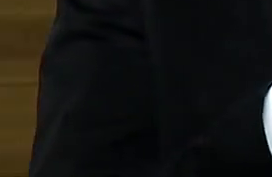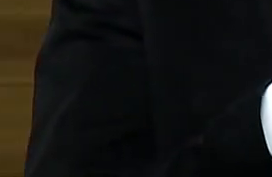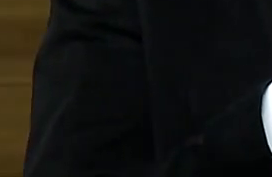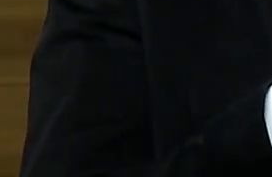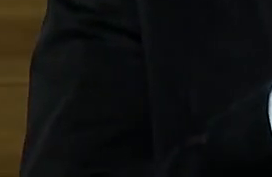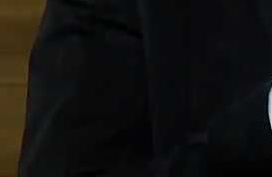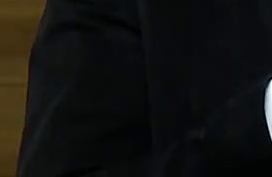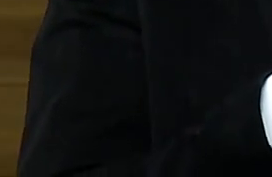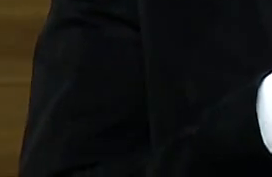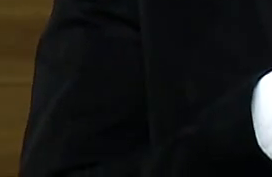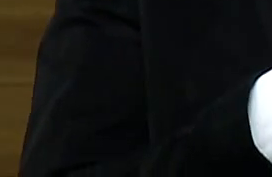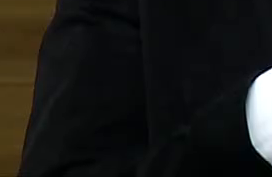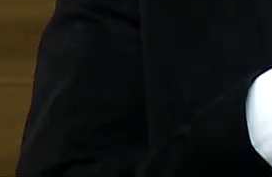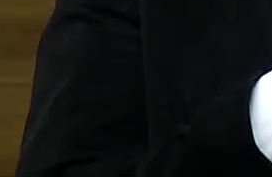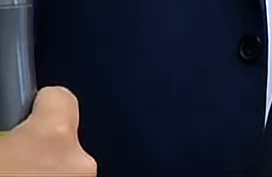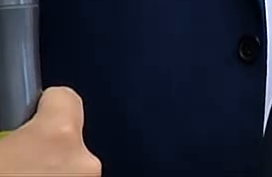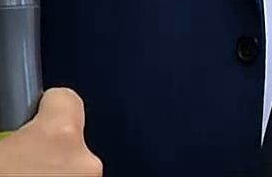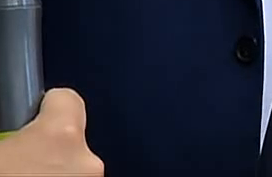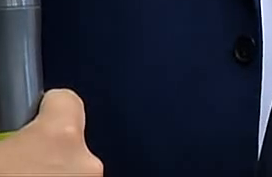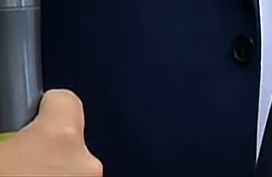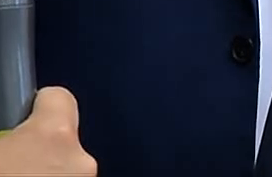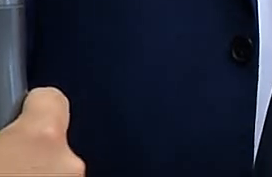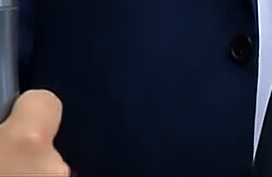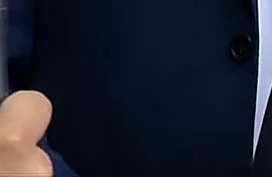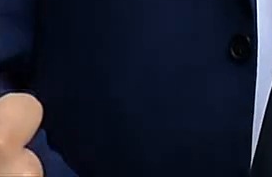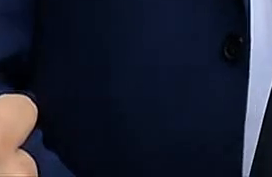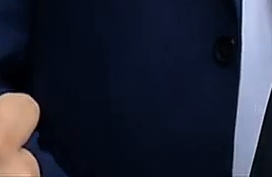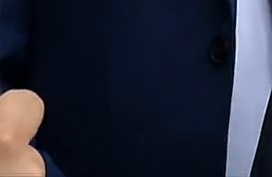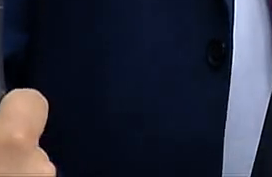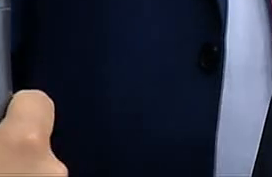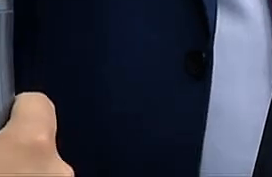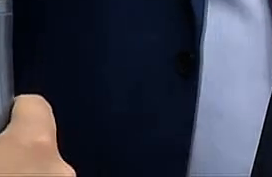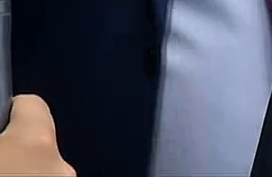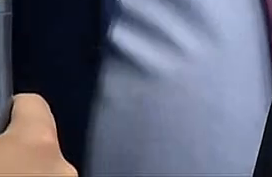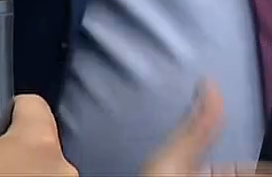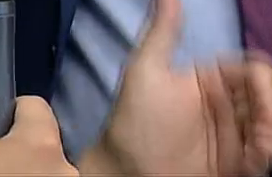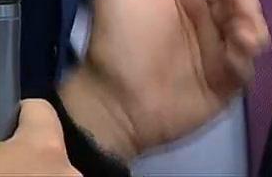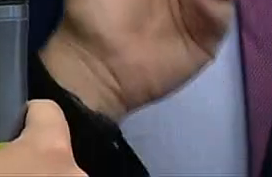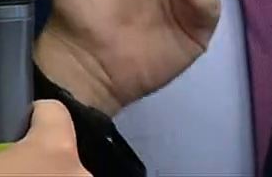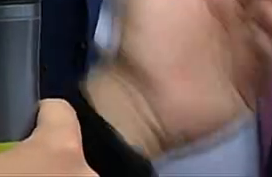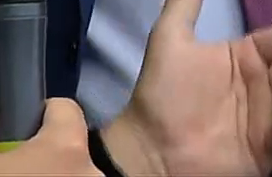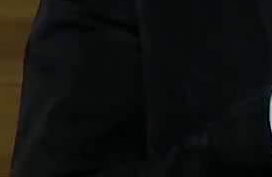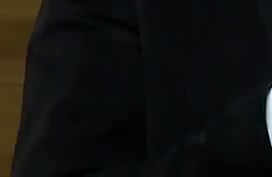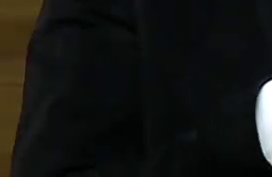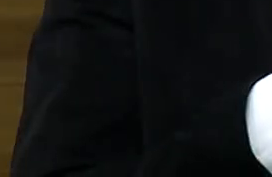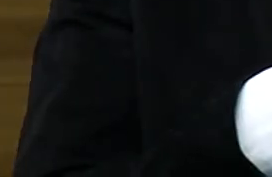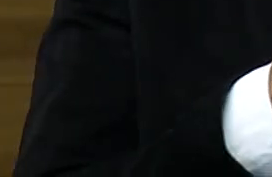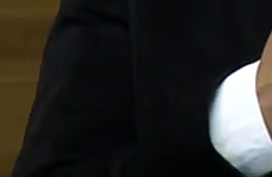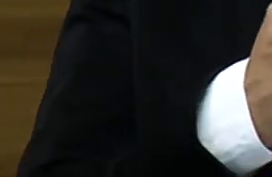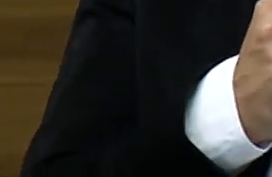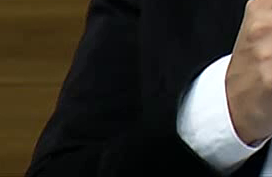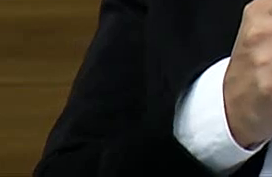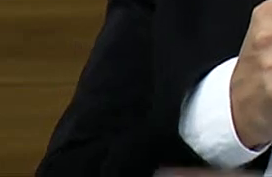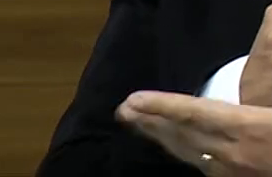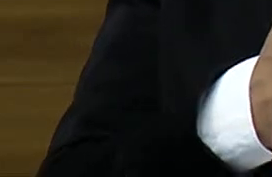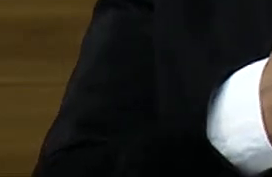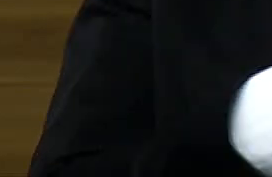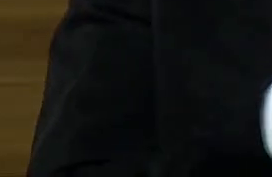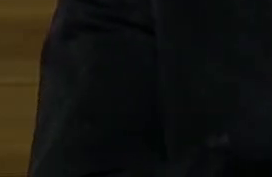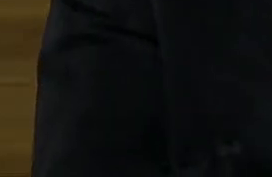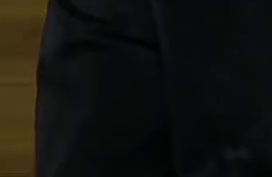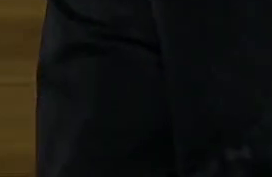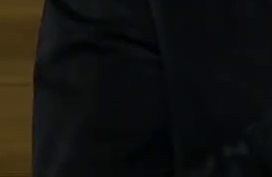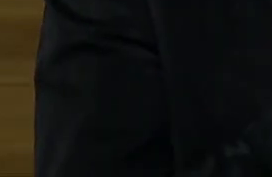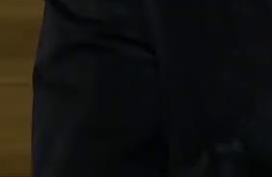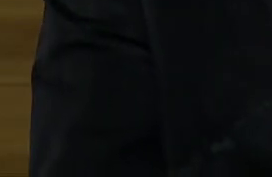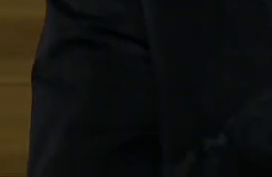sempre fala aqui sobre o trabalho político Mas deixamos às vezes do lado humano eu sei que vossa excelência é muito de família nós já conversamos muito